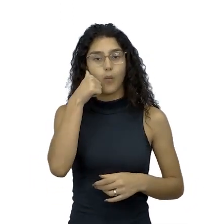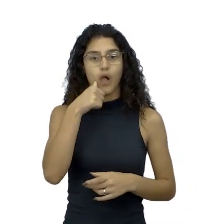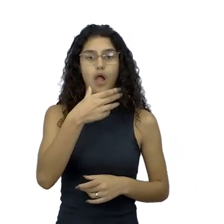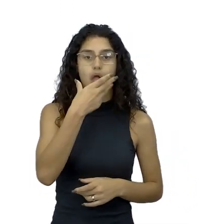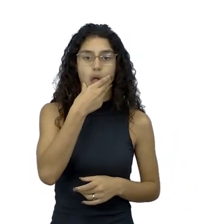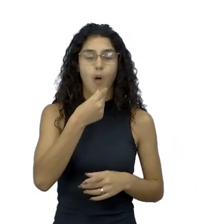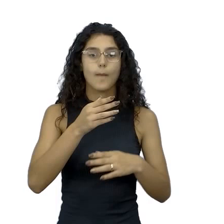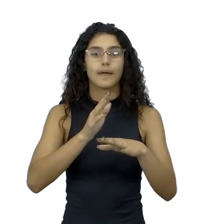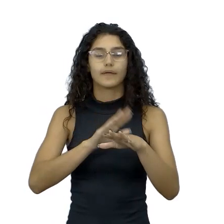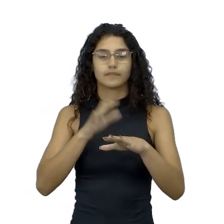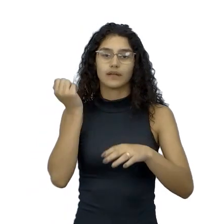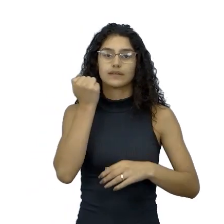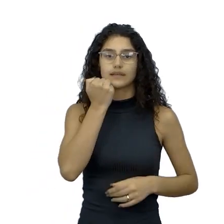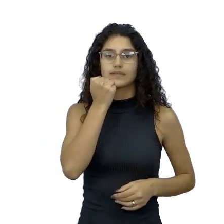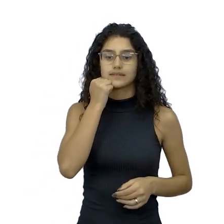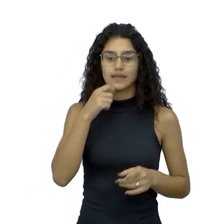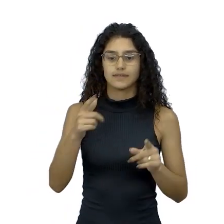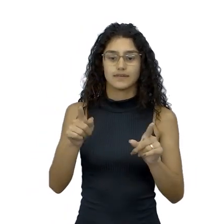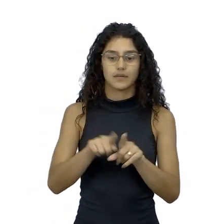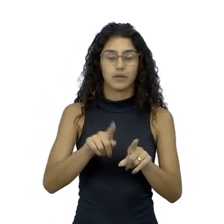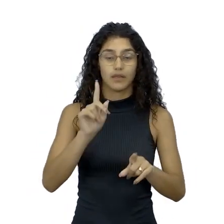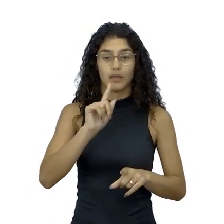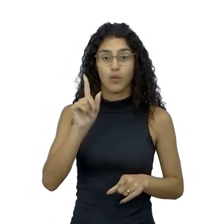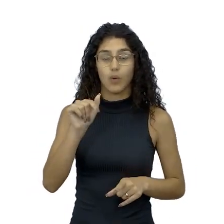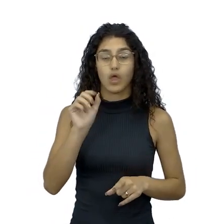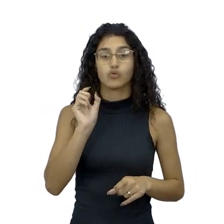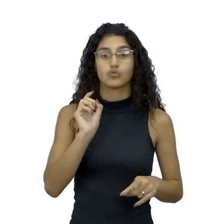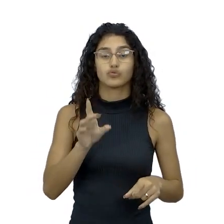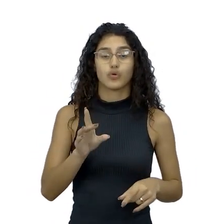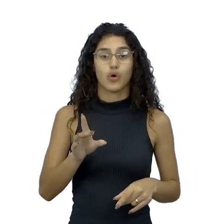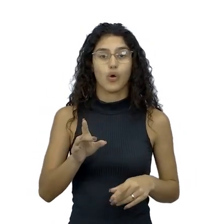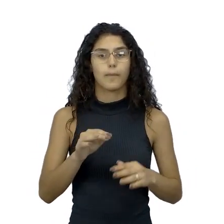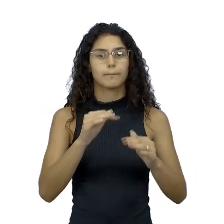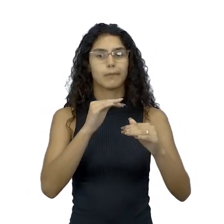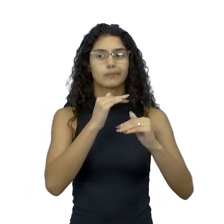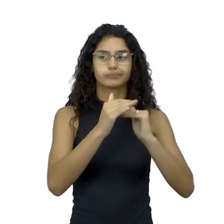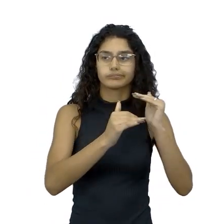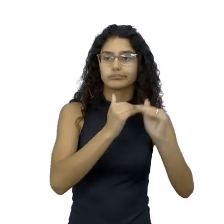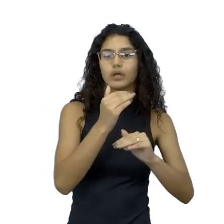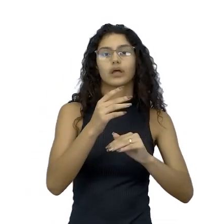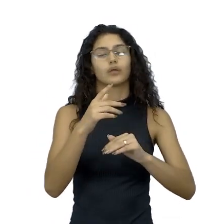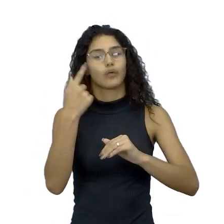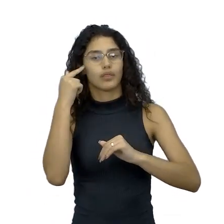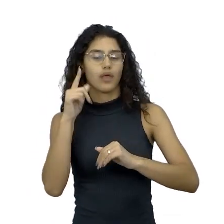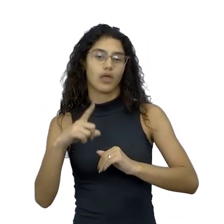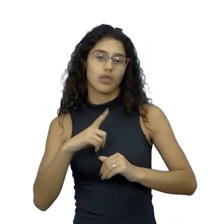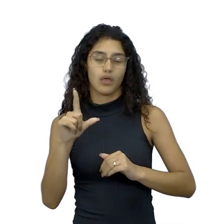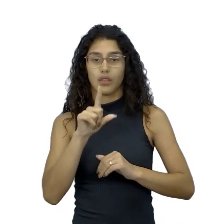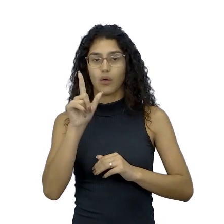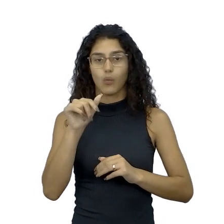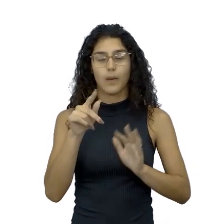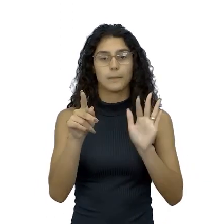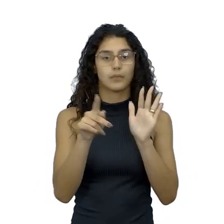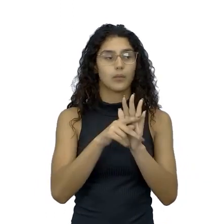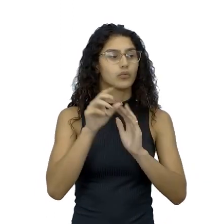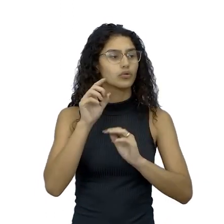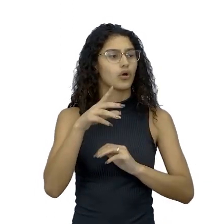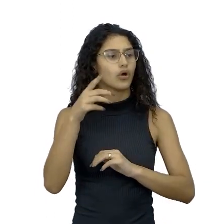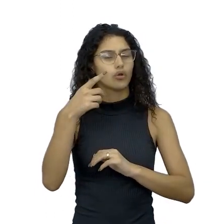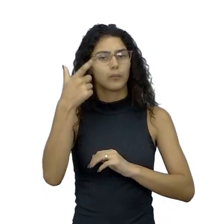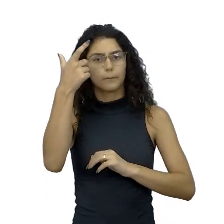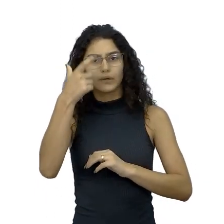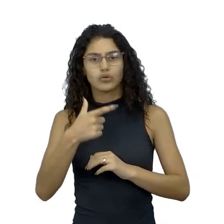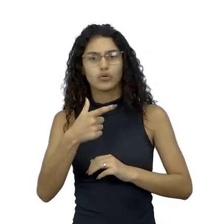que fazem a ciência, não é nada daquele, desconstruindo mesmo a ideia, né? Não é nada de gente que está muito